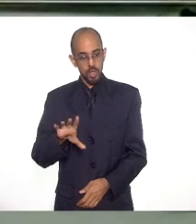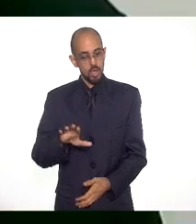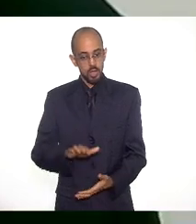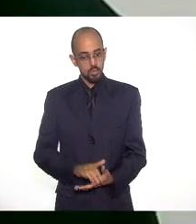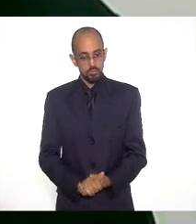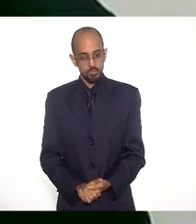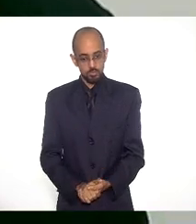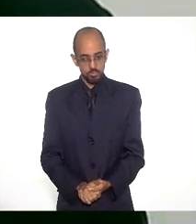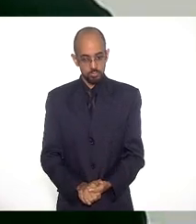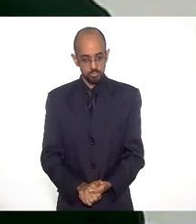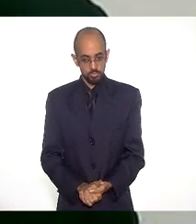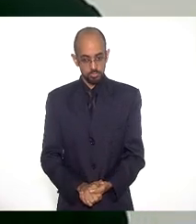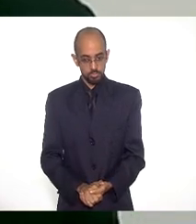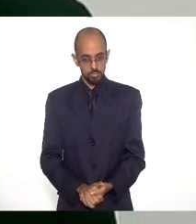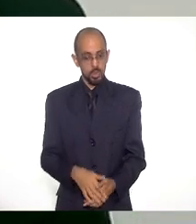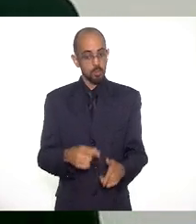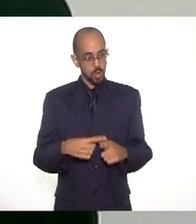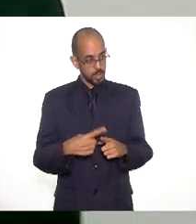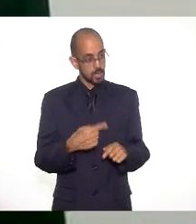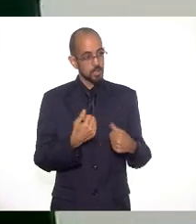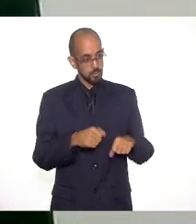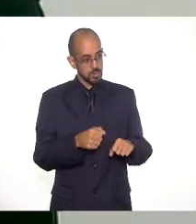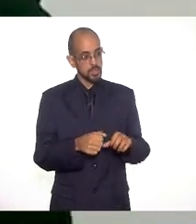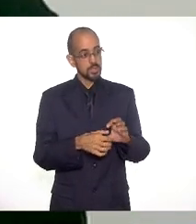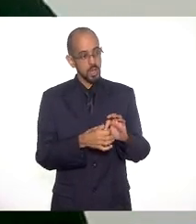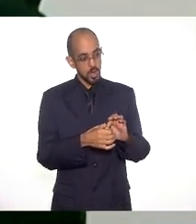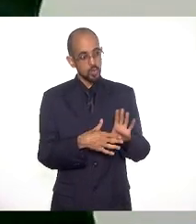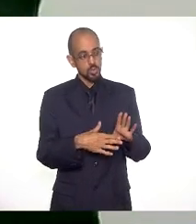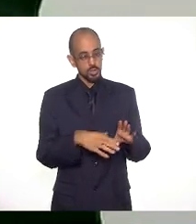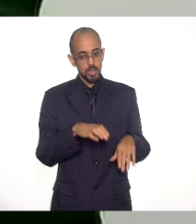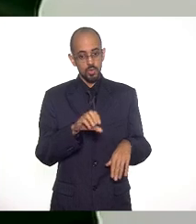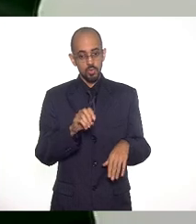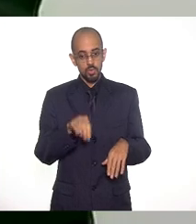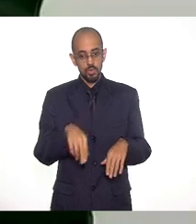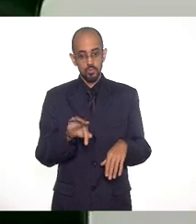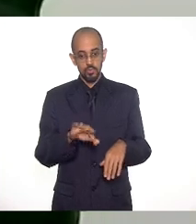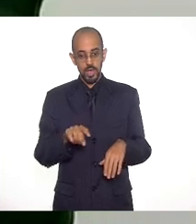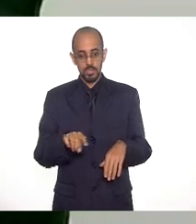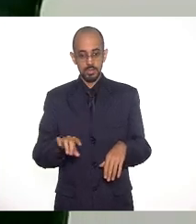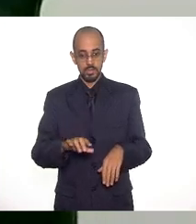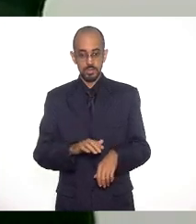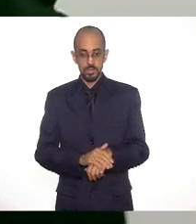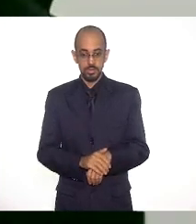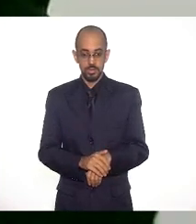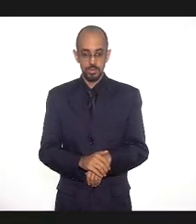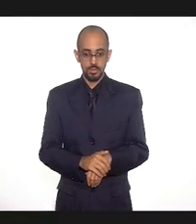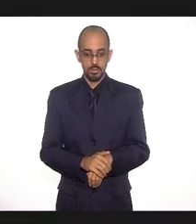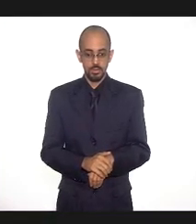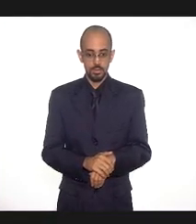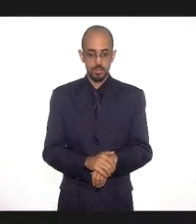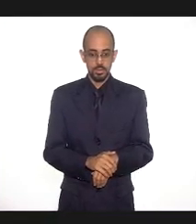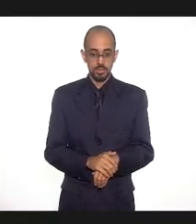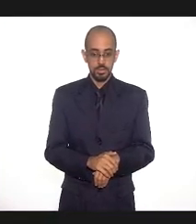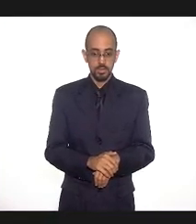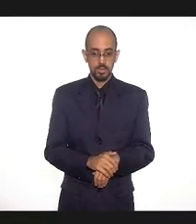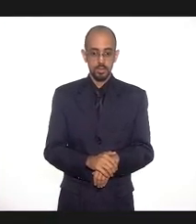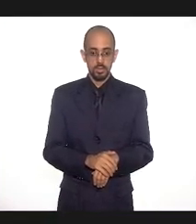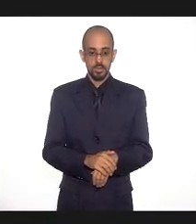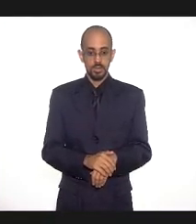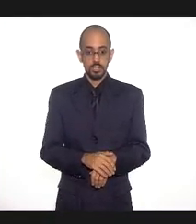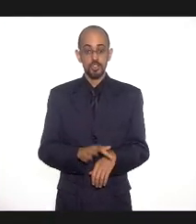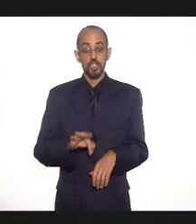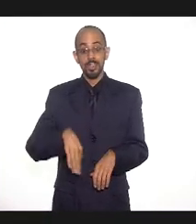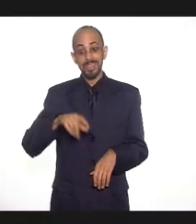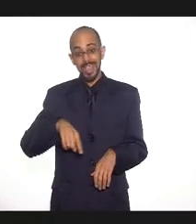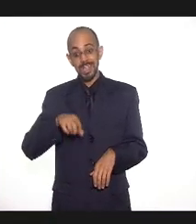Quanto à imunidade. Quanto à imunidade, tem que autorizar a confasar. Exatamente, ponto. Imunidade está... Quanto à imunidade de quem